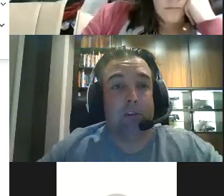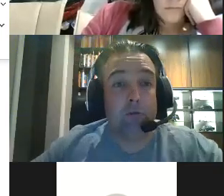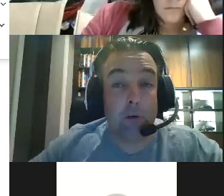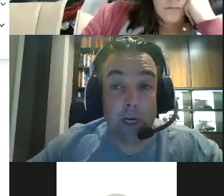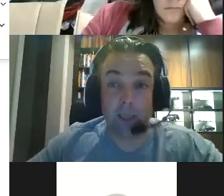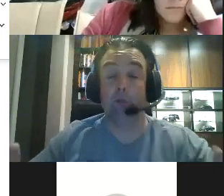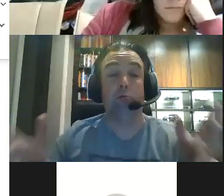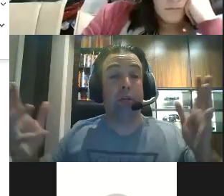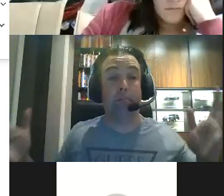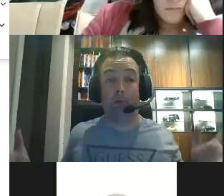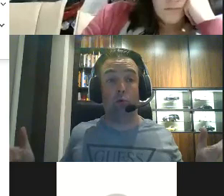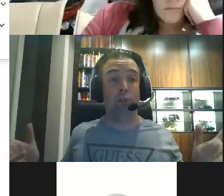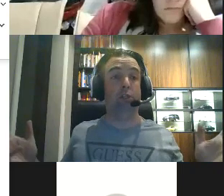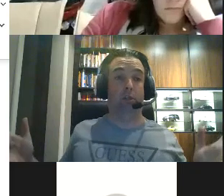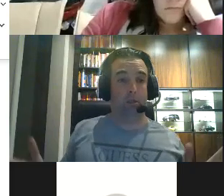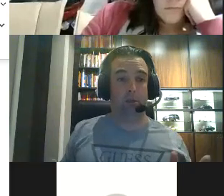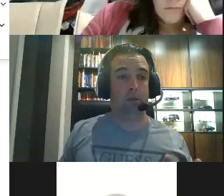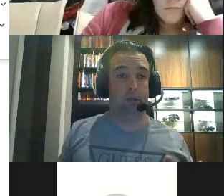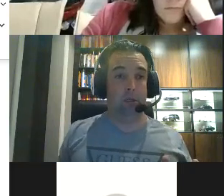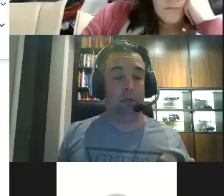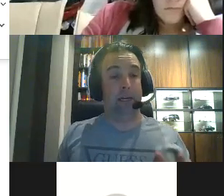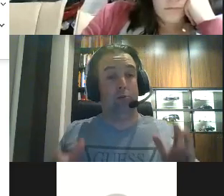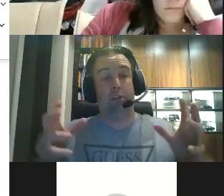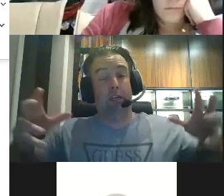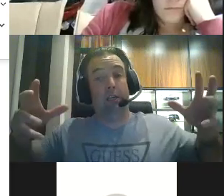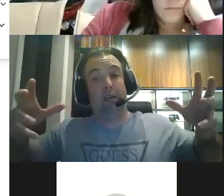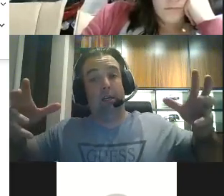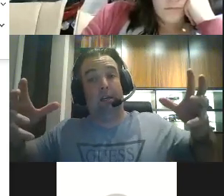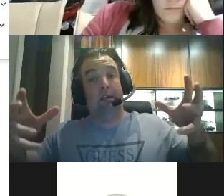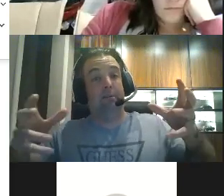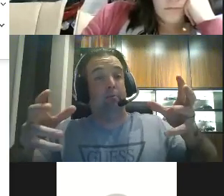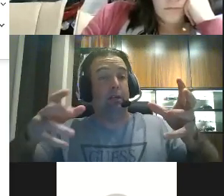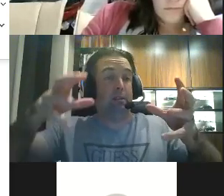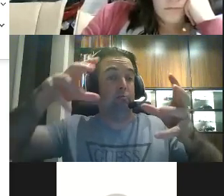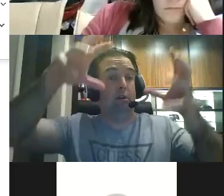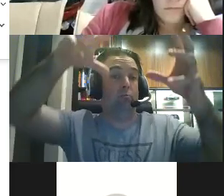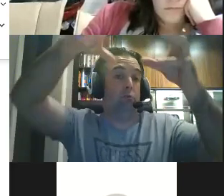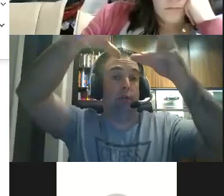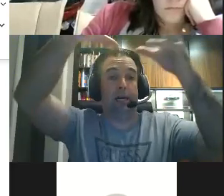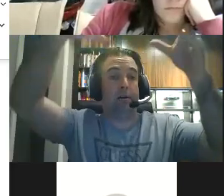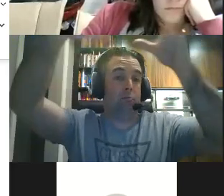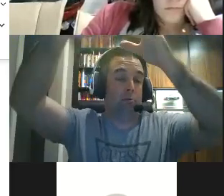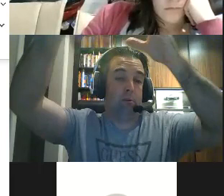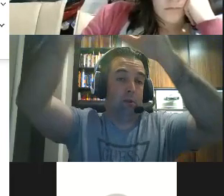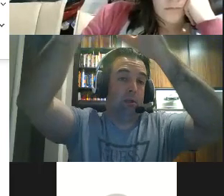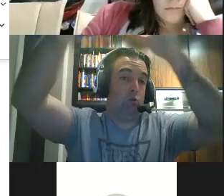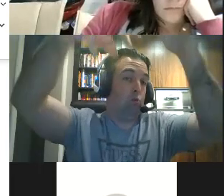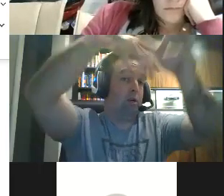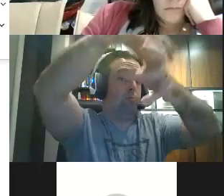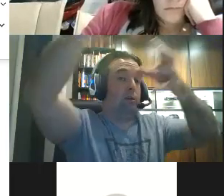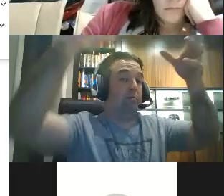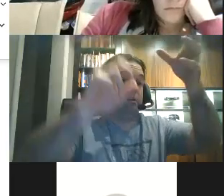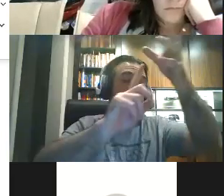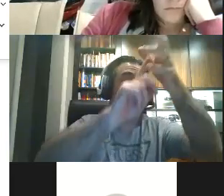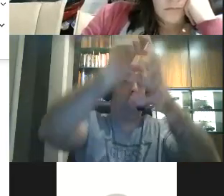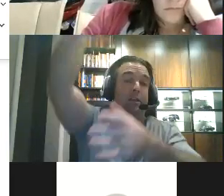a água está indo fora. Eu não sei para onde. A não ser que a evaporação tenha um buraco no